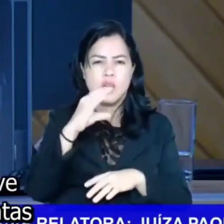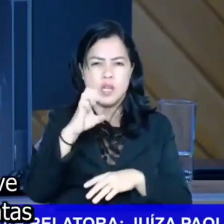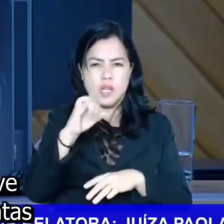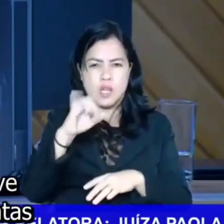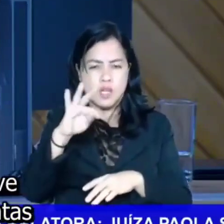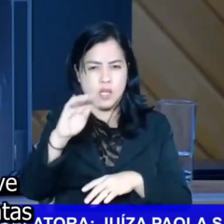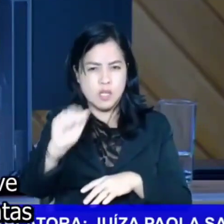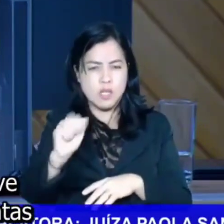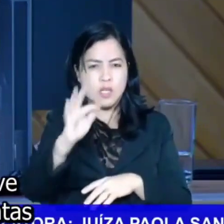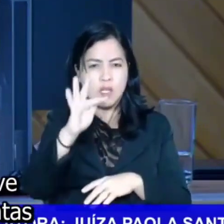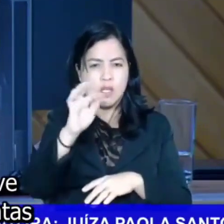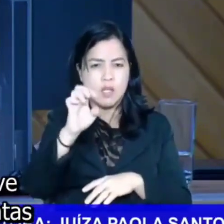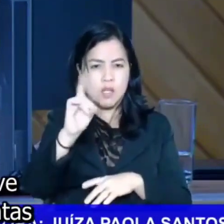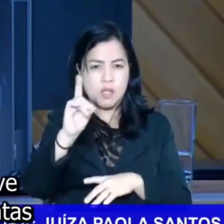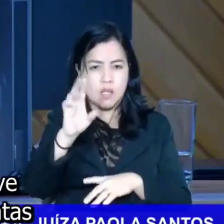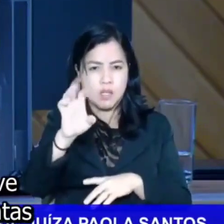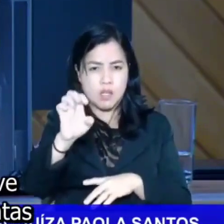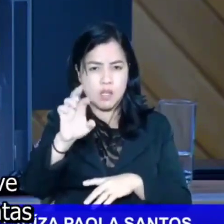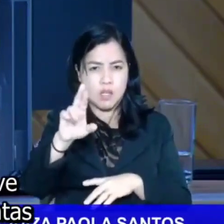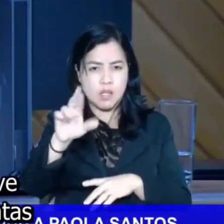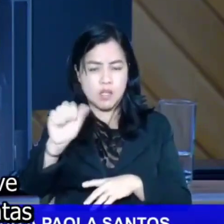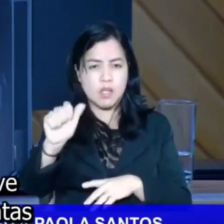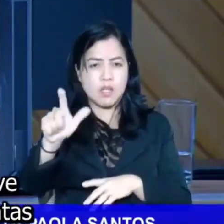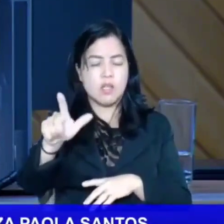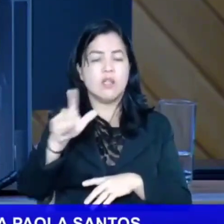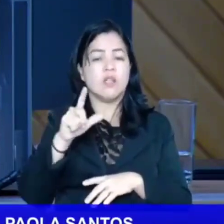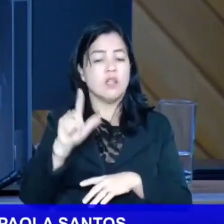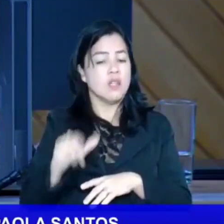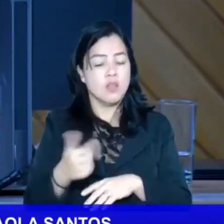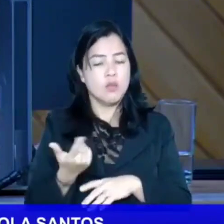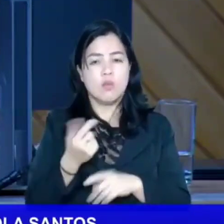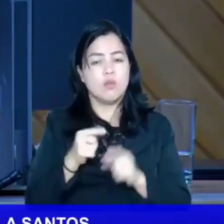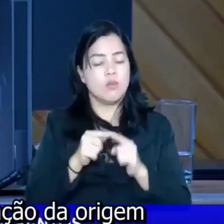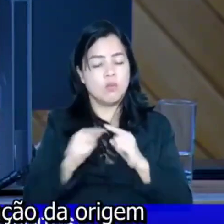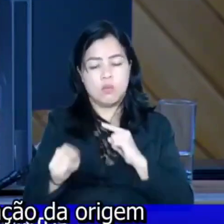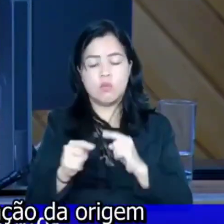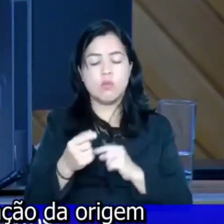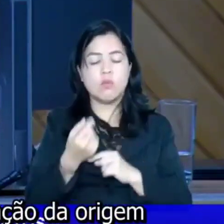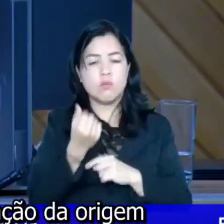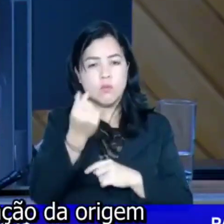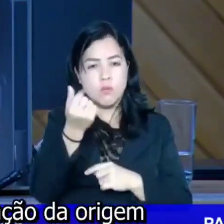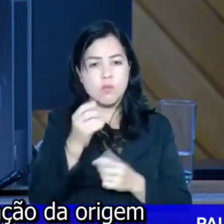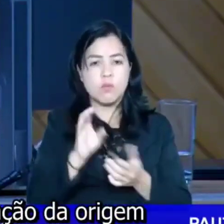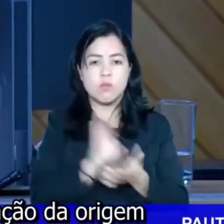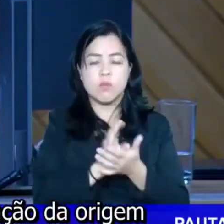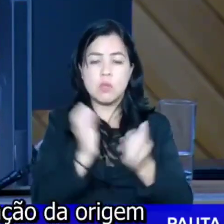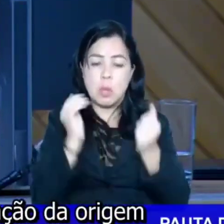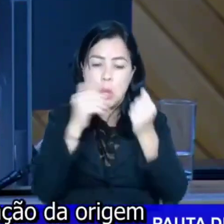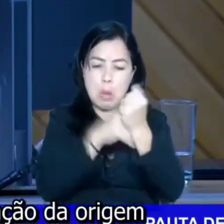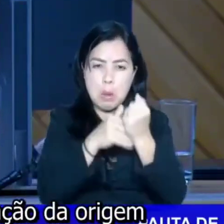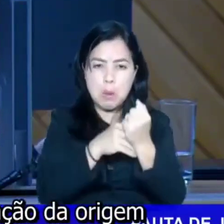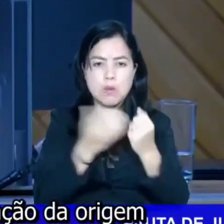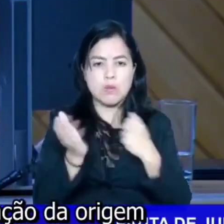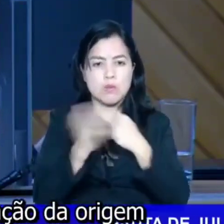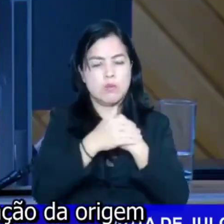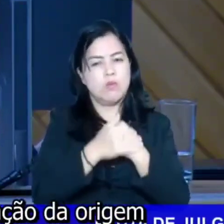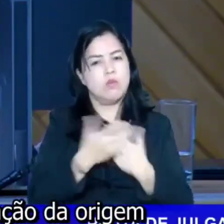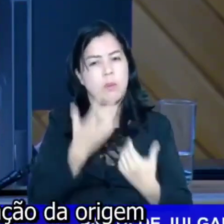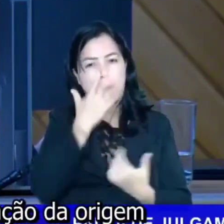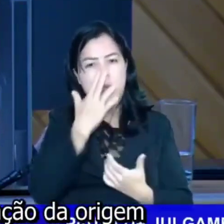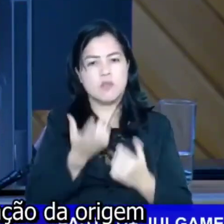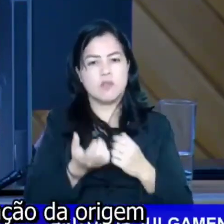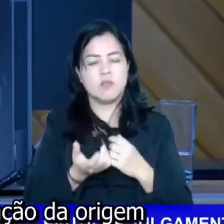uma falha grave que compromete a regularidade das contas. Então, portanto, essa omissão ela impede a